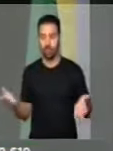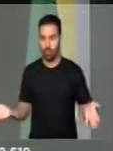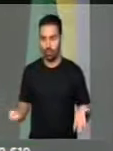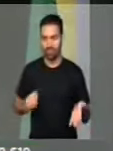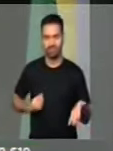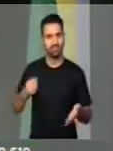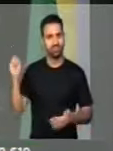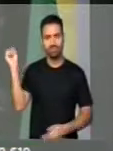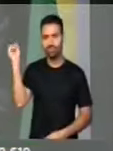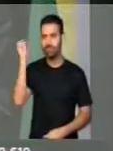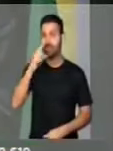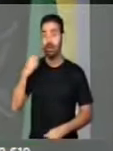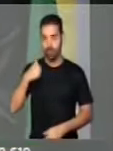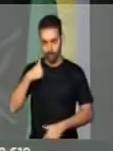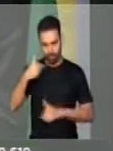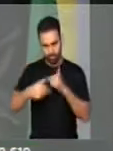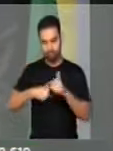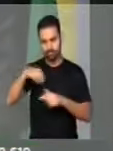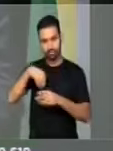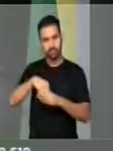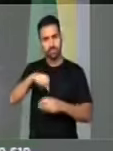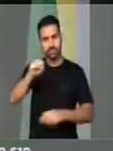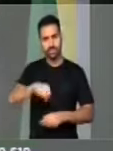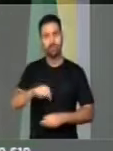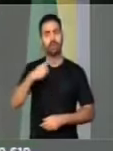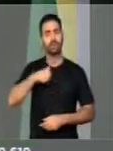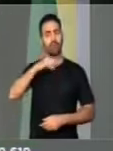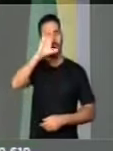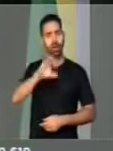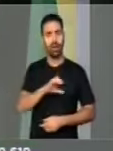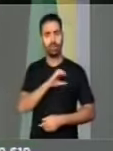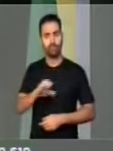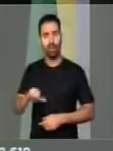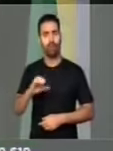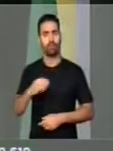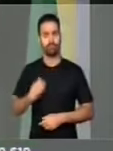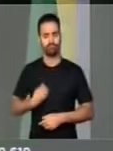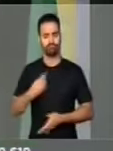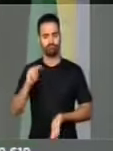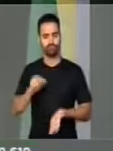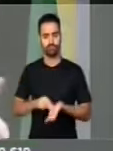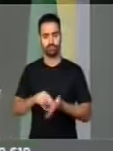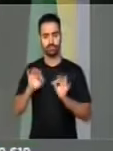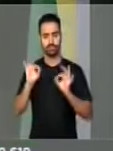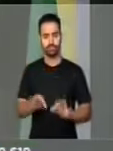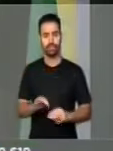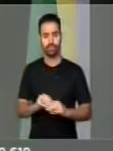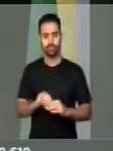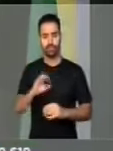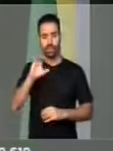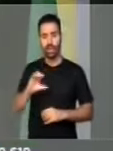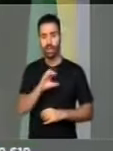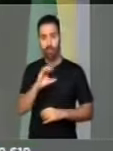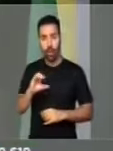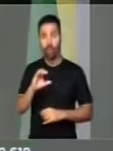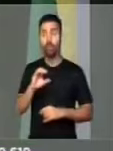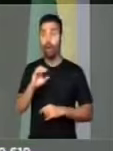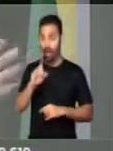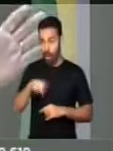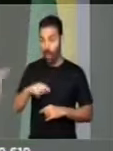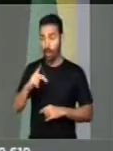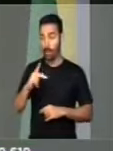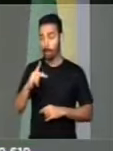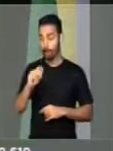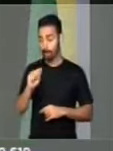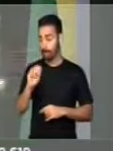também, como membro da Renovação Carismática Católica, como católico praticante que sou, e aliás, católico só pode ser praticante, senão não é nada, ou santos